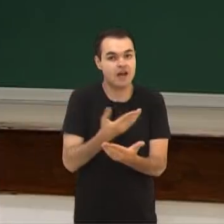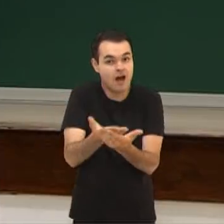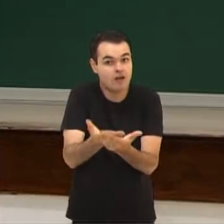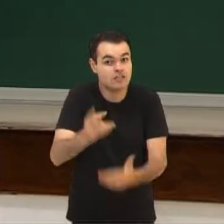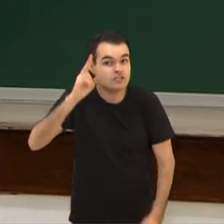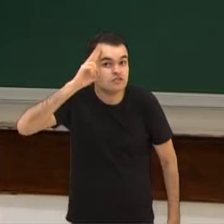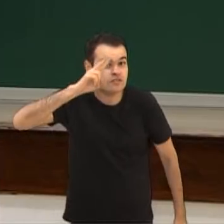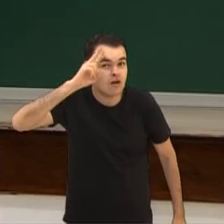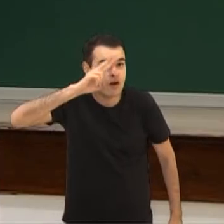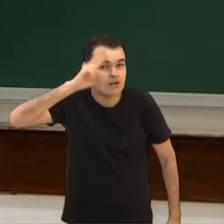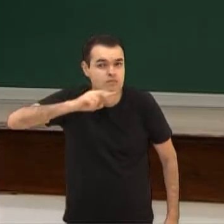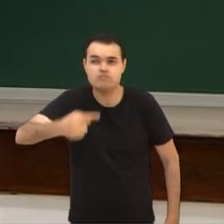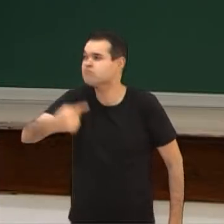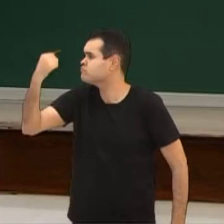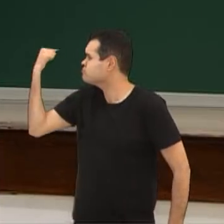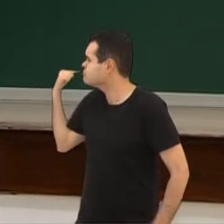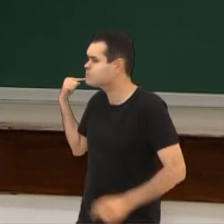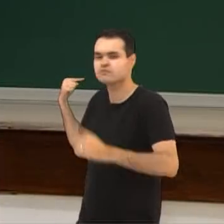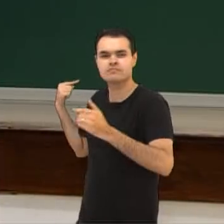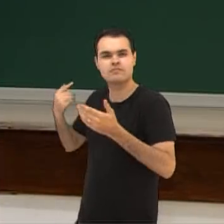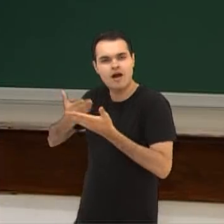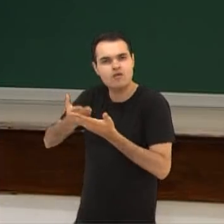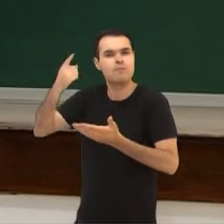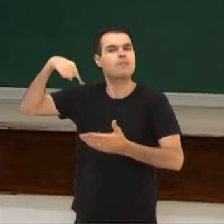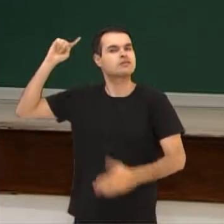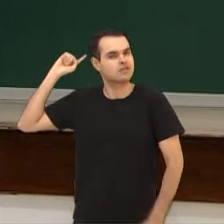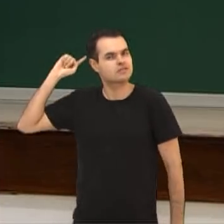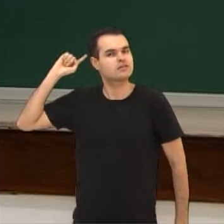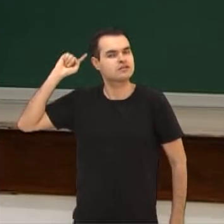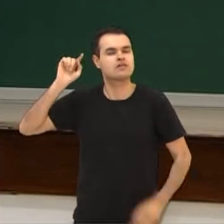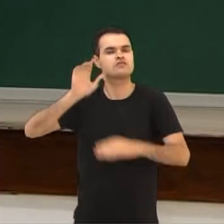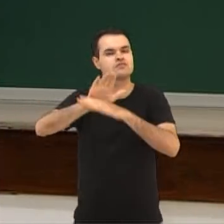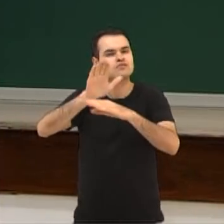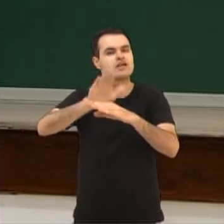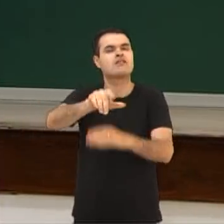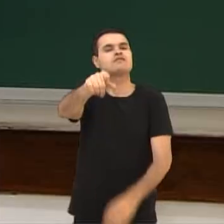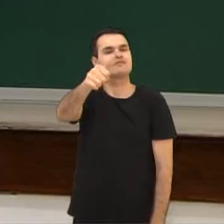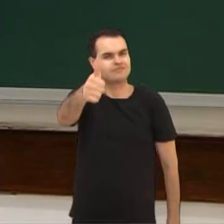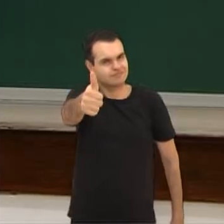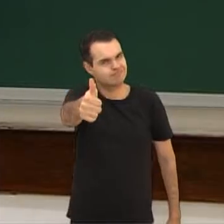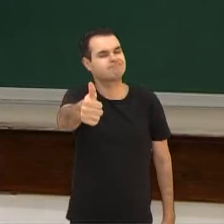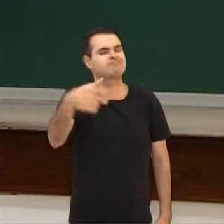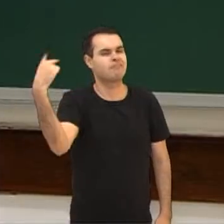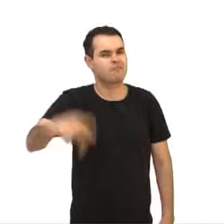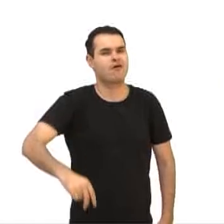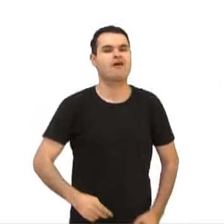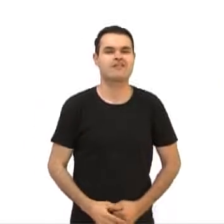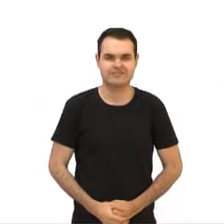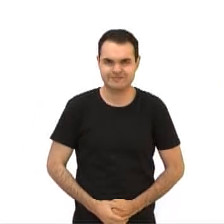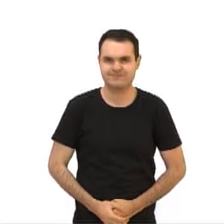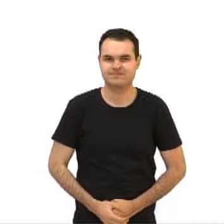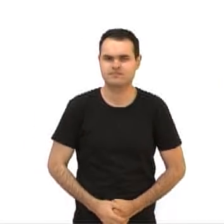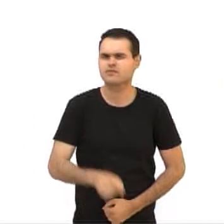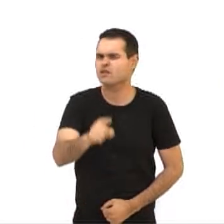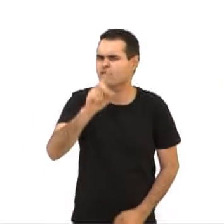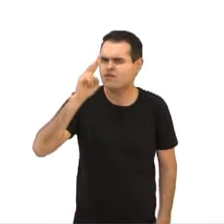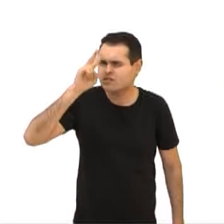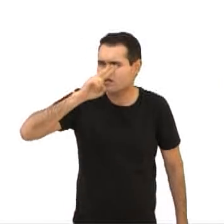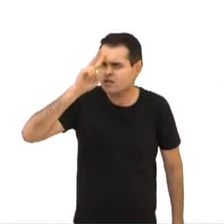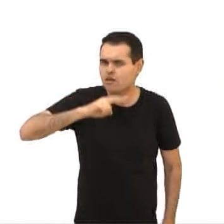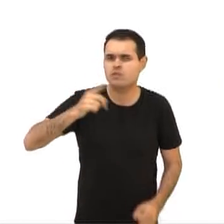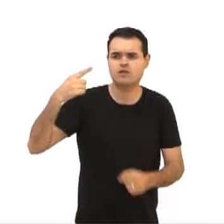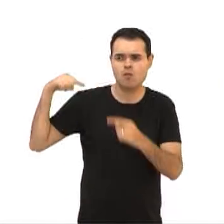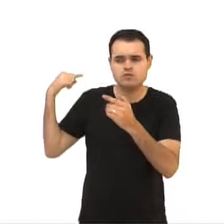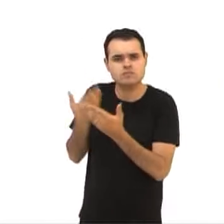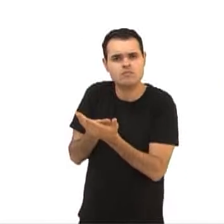História, relembrando nossa aula passada. Vamos te ajudar a relembrar então? Bora lá! Você lembra que na última aula nós